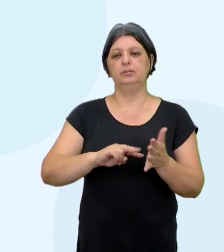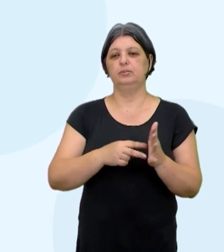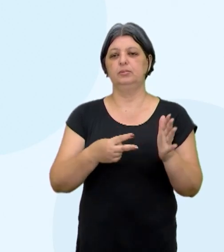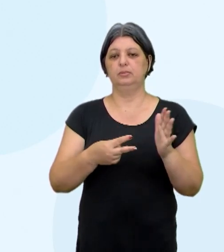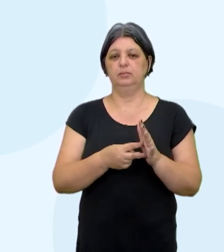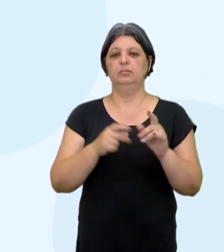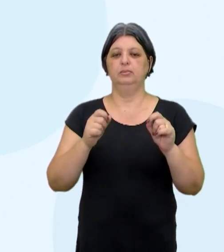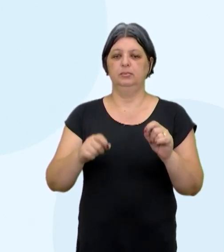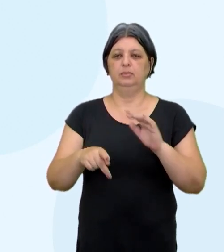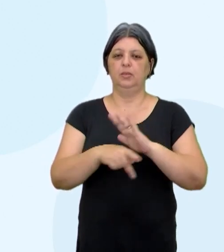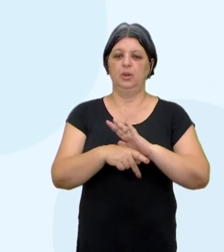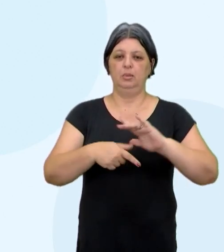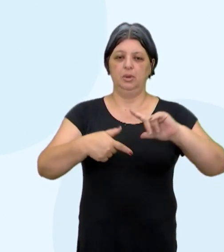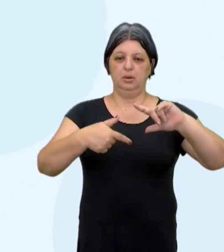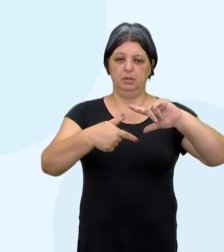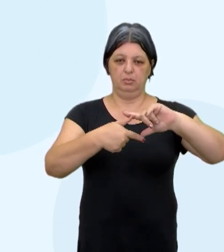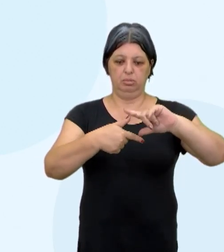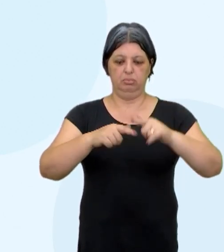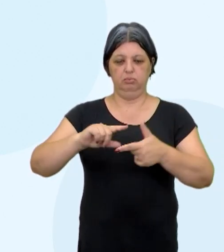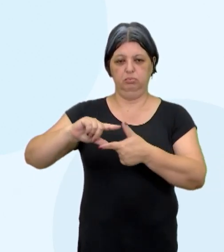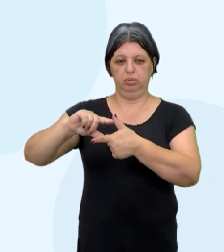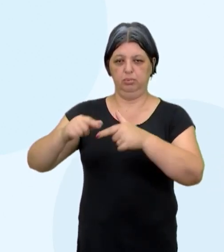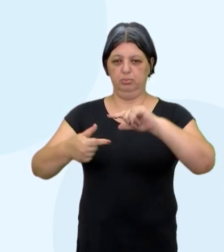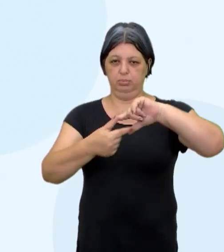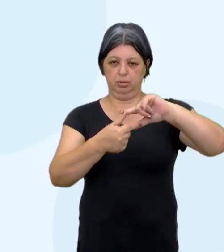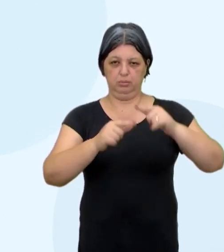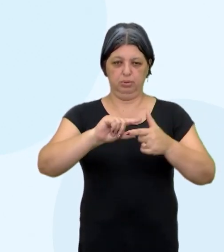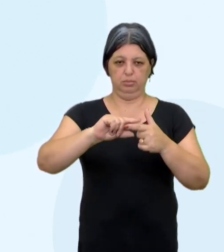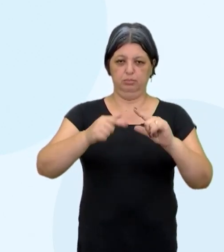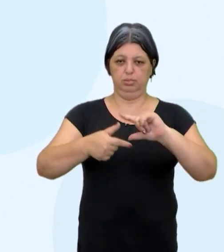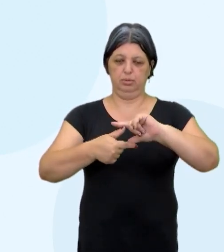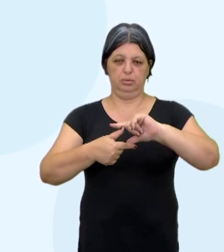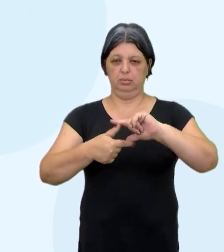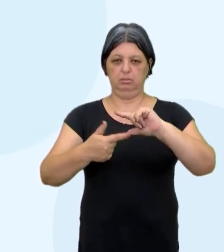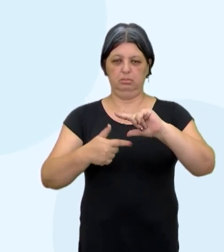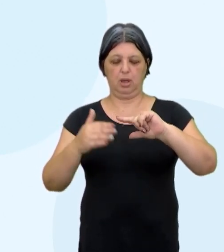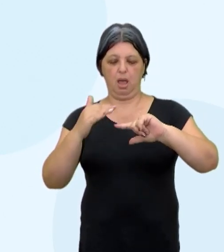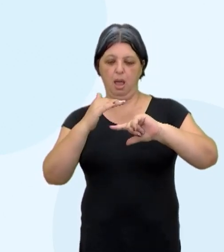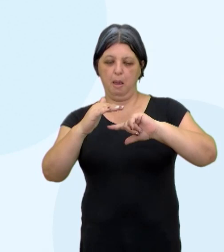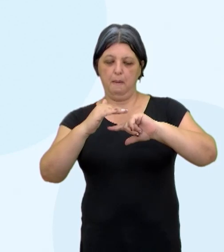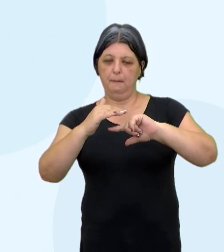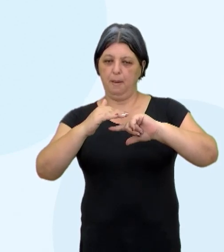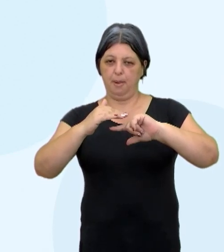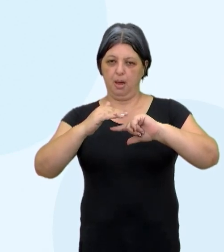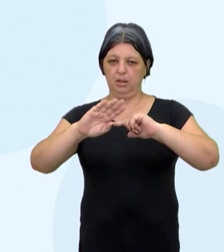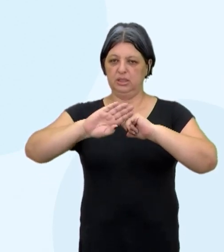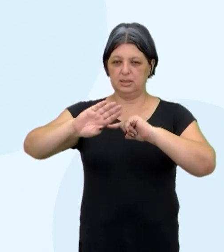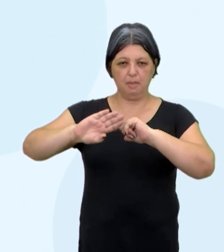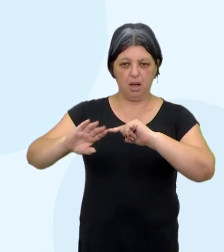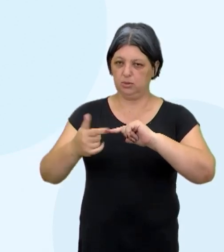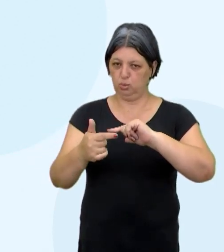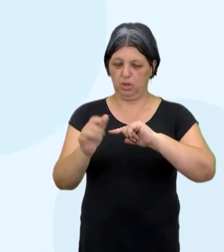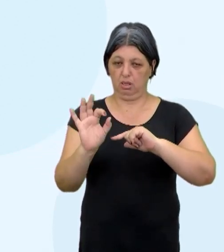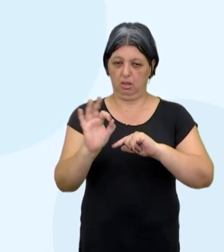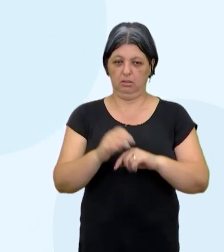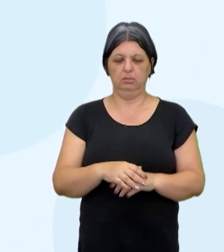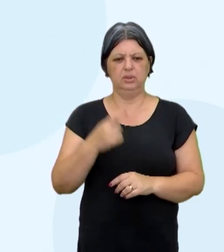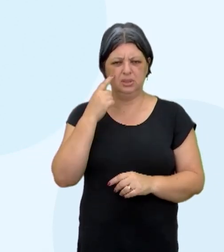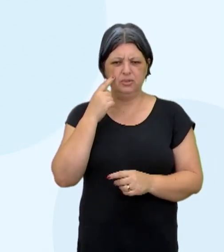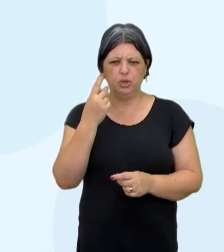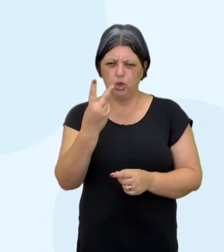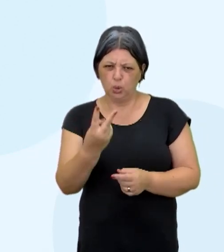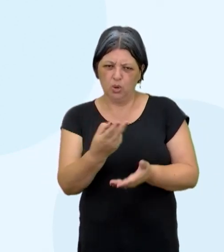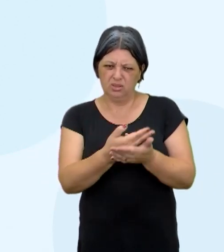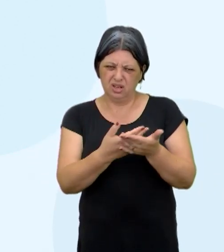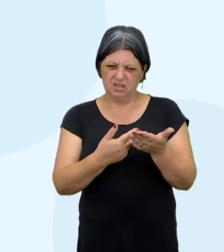significa preencher o plano com padrões, sem deixar espaços vazios. Você fala, como assim, professora? Eu tô vendo aí dois